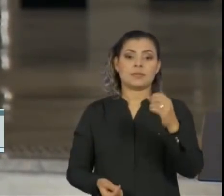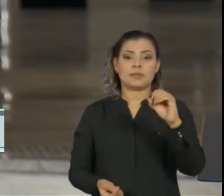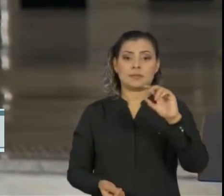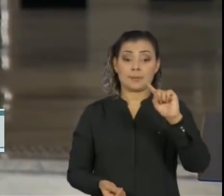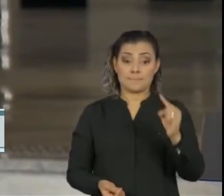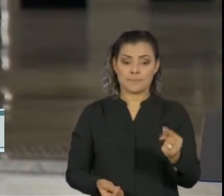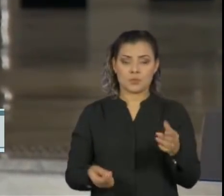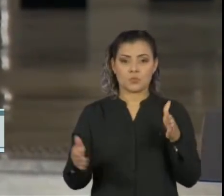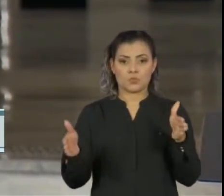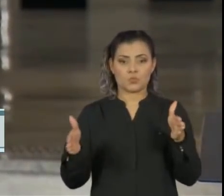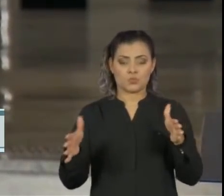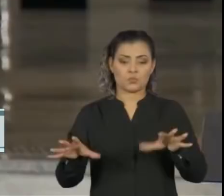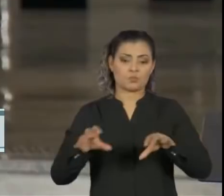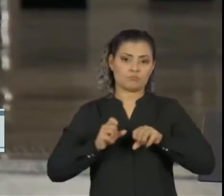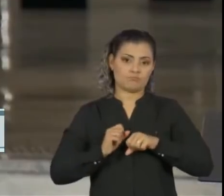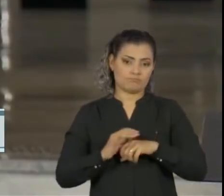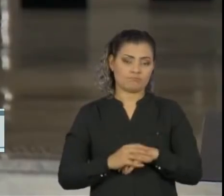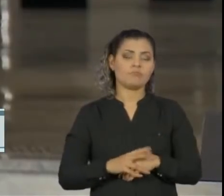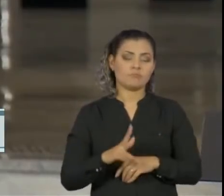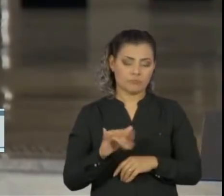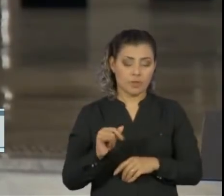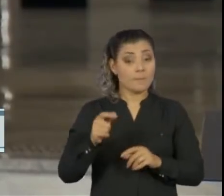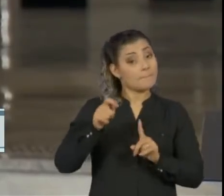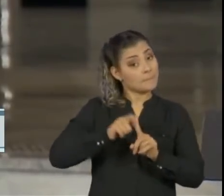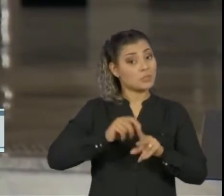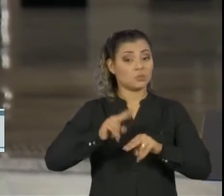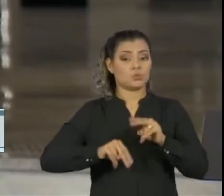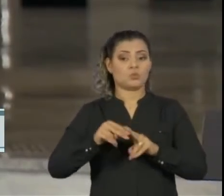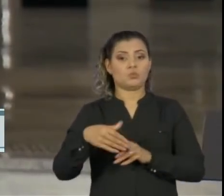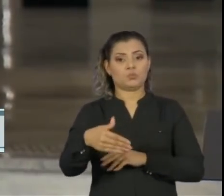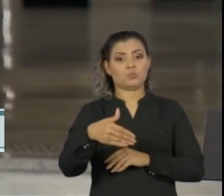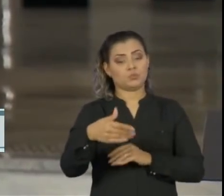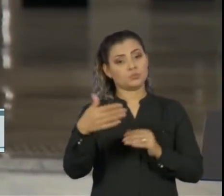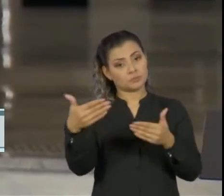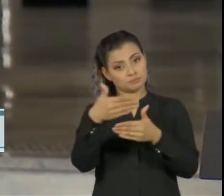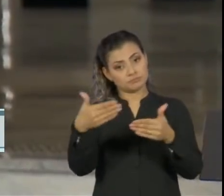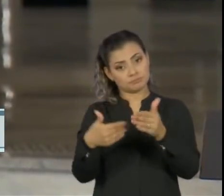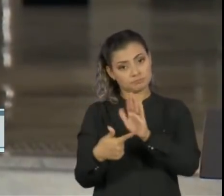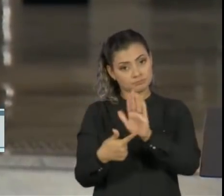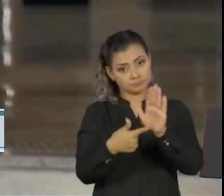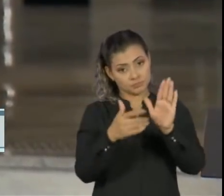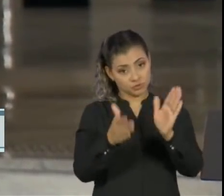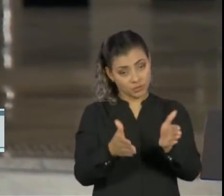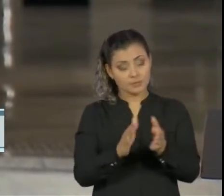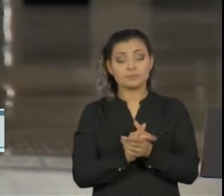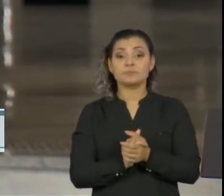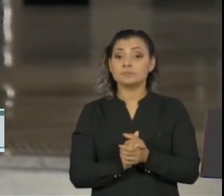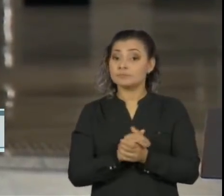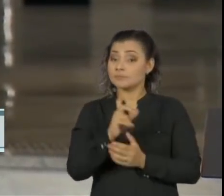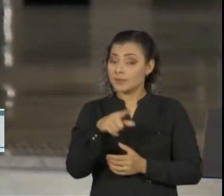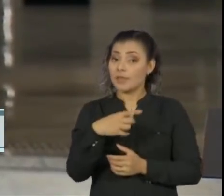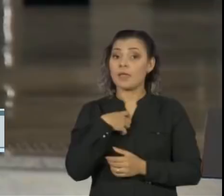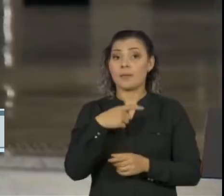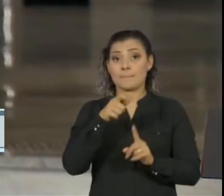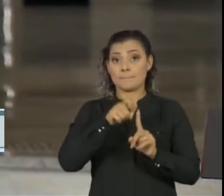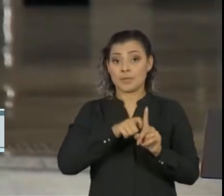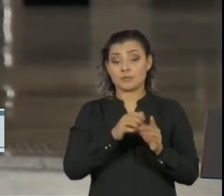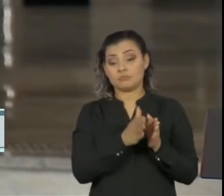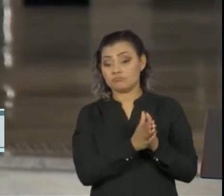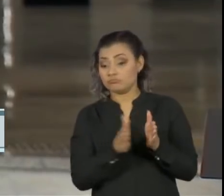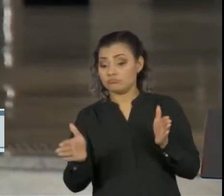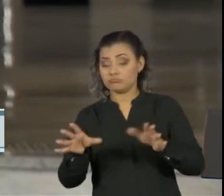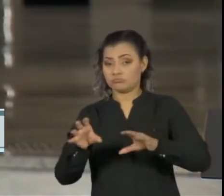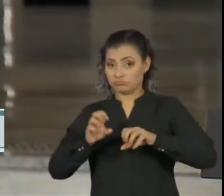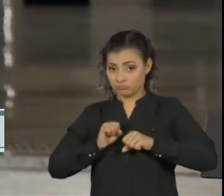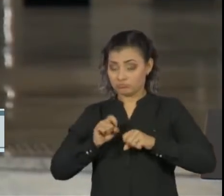270 mil casos. Essa é a projeção para junho, está aí na tela. Essa é a projeção para casos